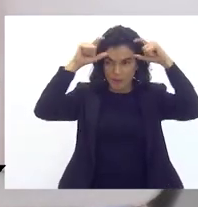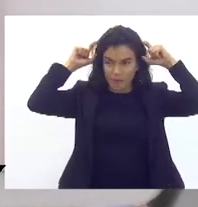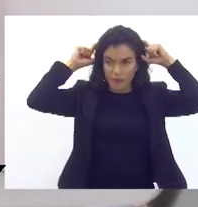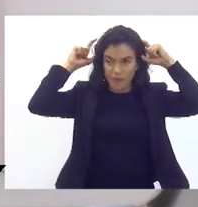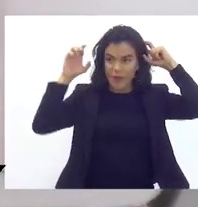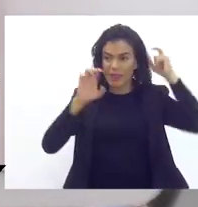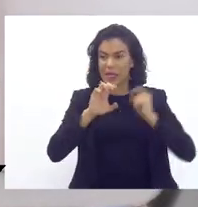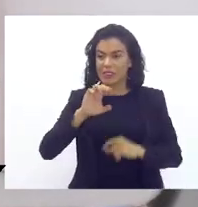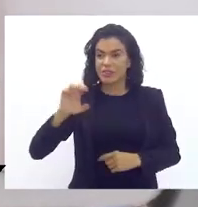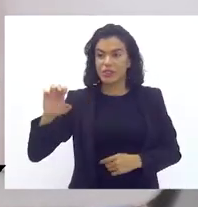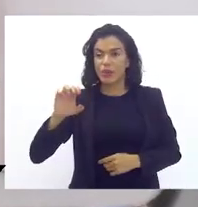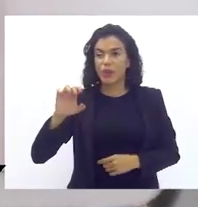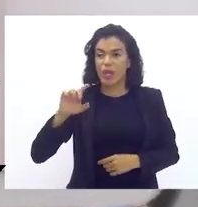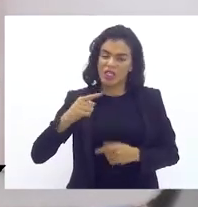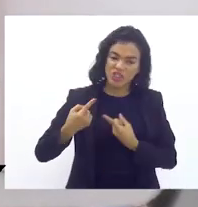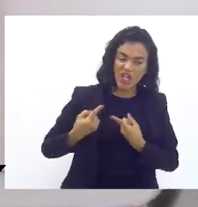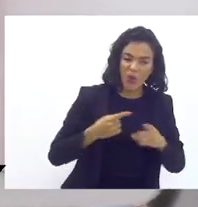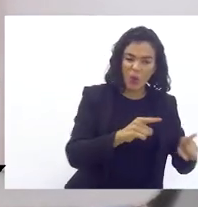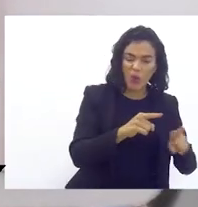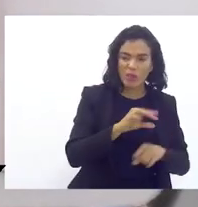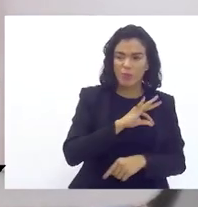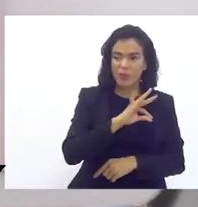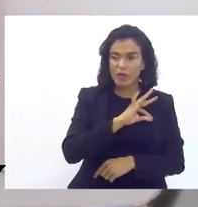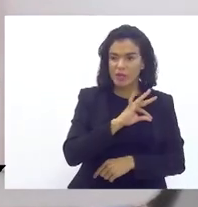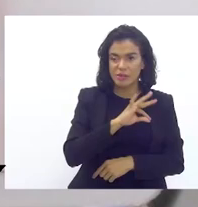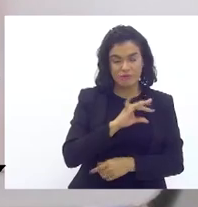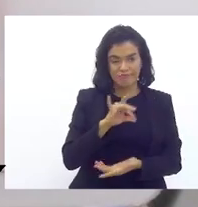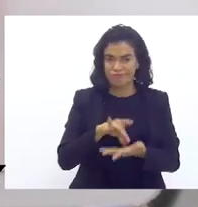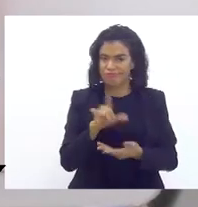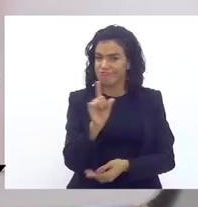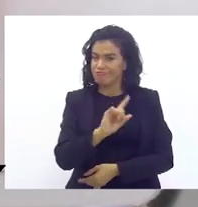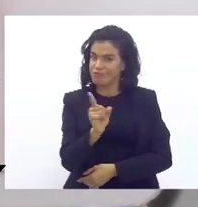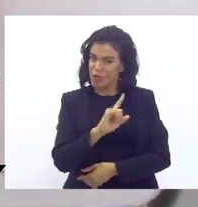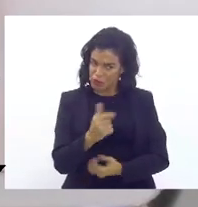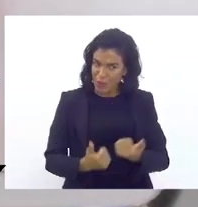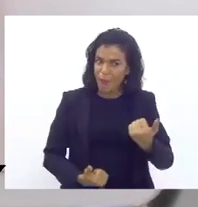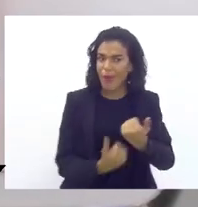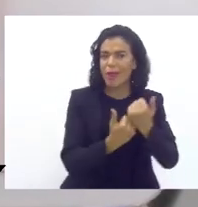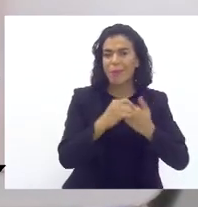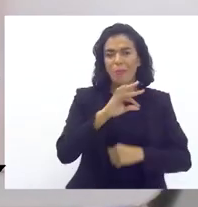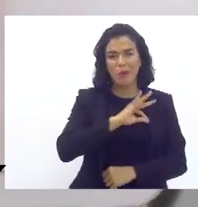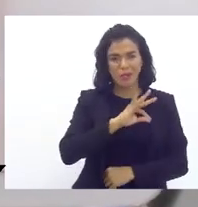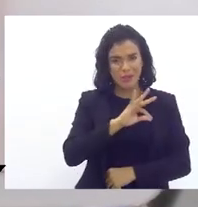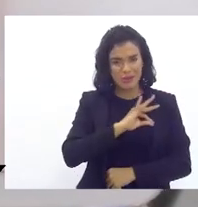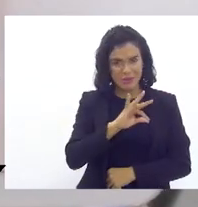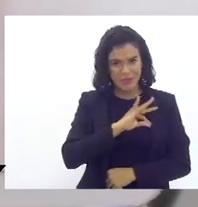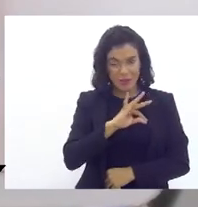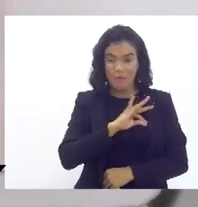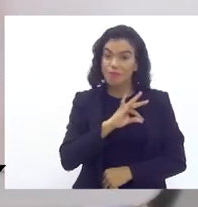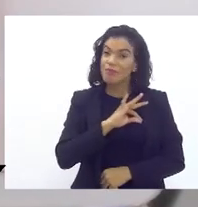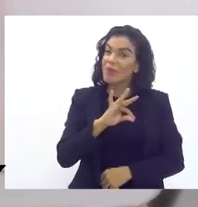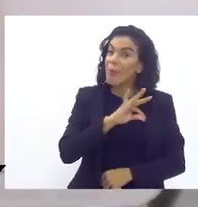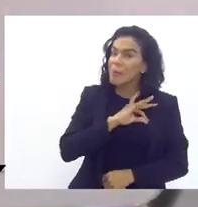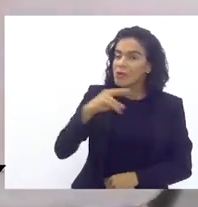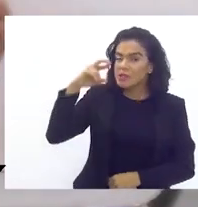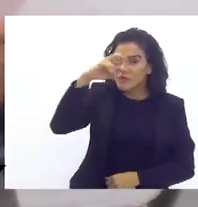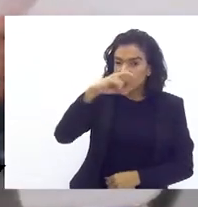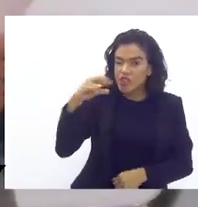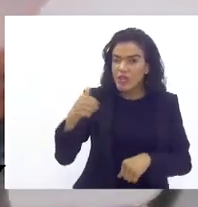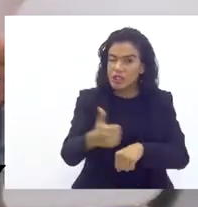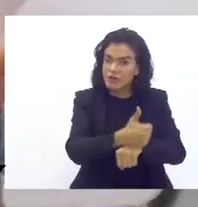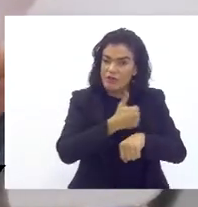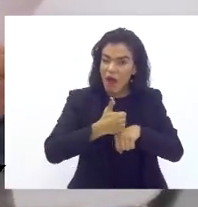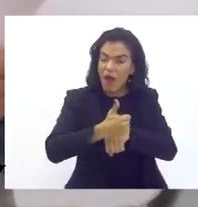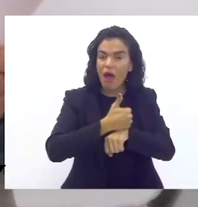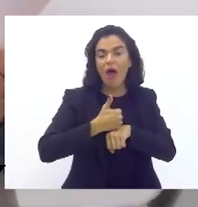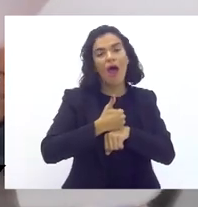da oposição que nós somos contra polícia e na verdade nós somos a favor da polícia a favor da polícia investigativa e temos